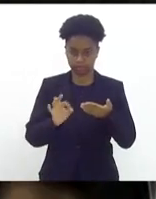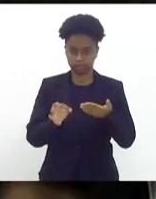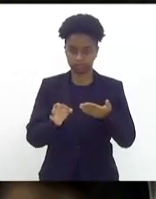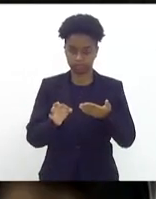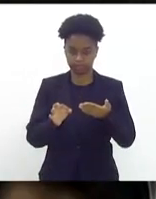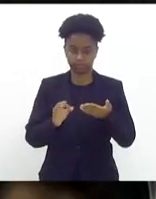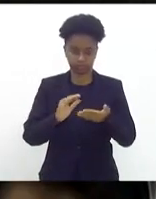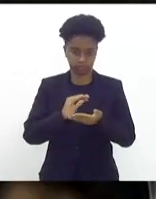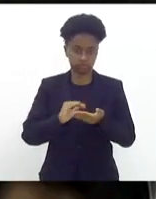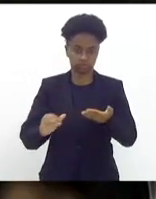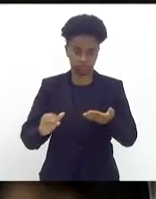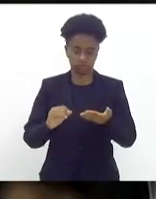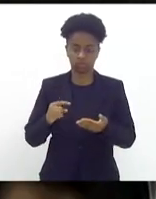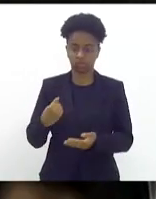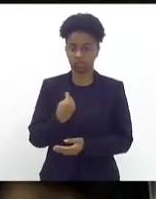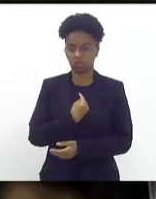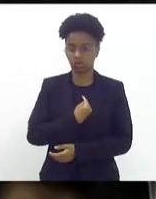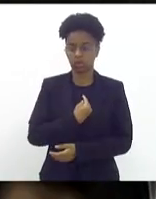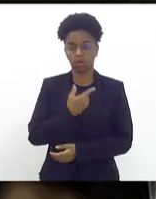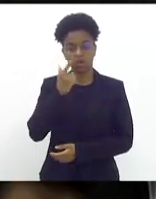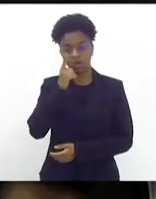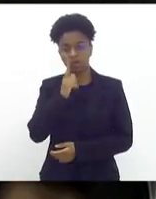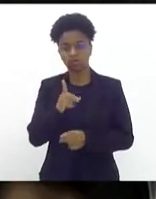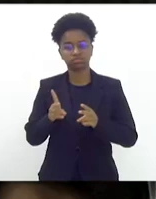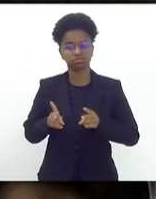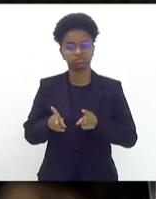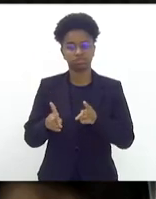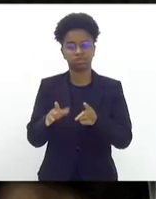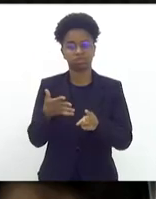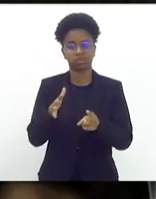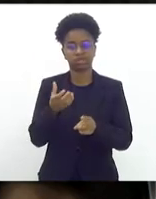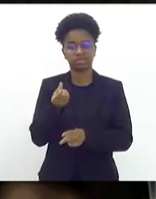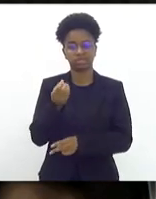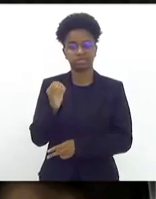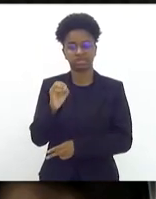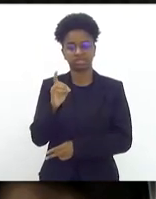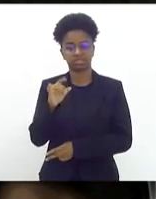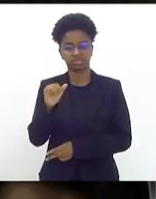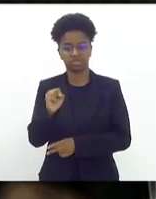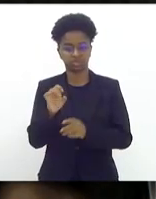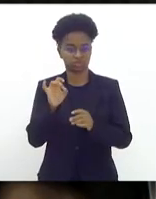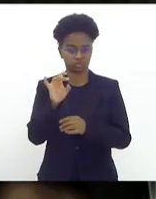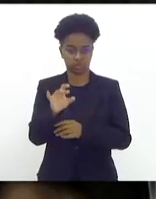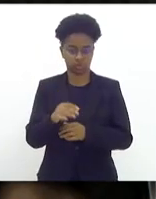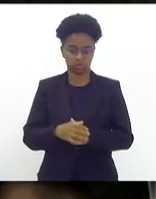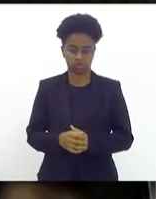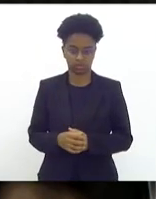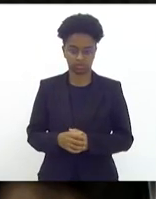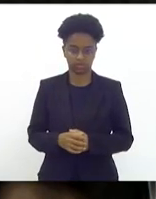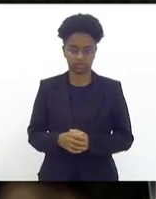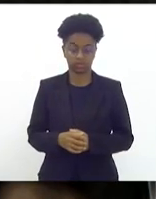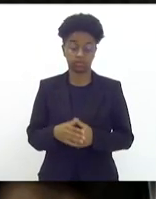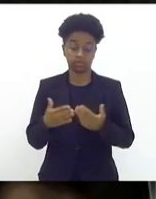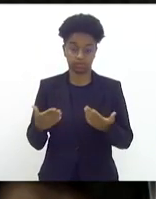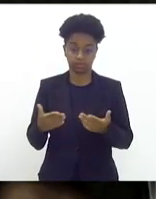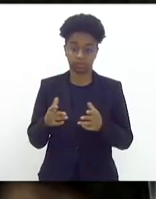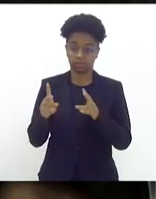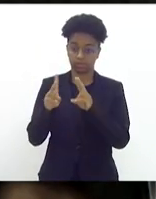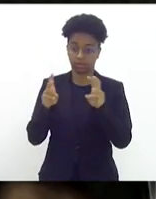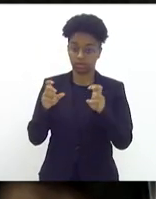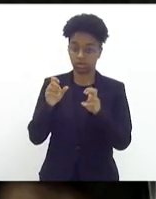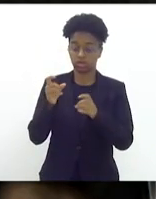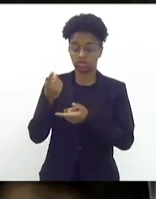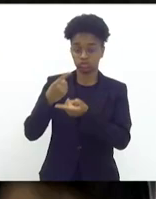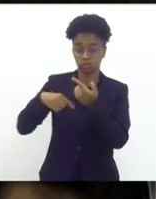conseguiu que ele simplesmente fosse mantido por 60 dias. O Supera Rio nasceu